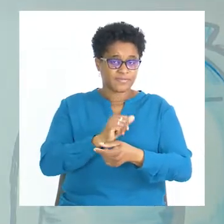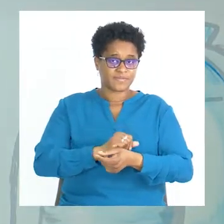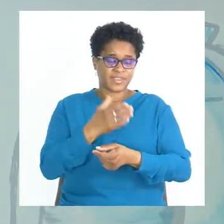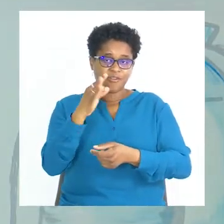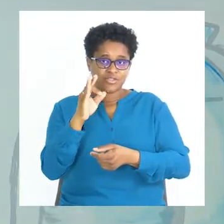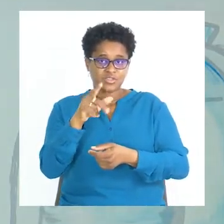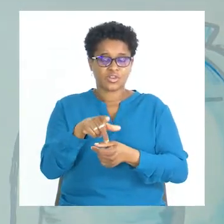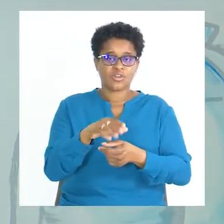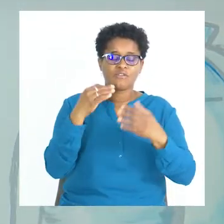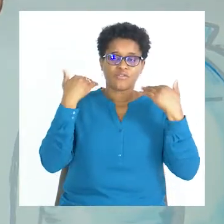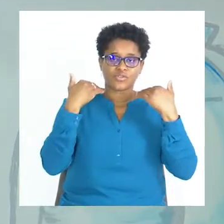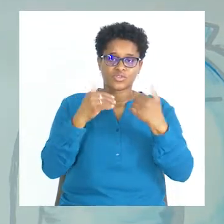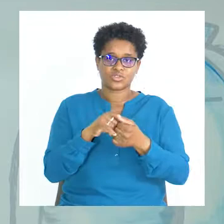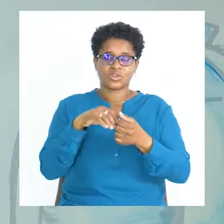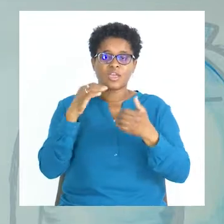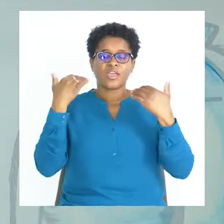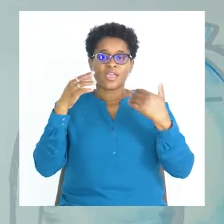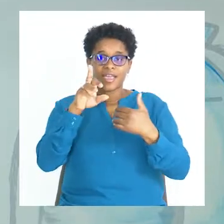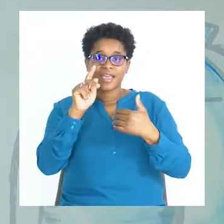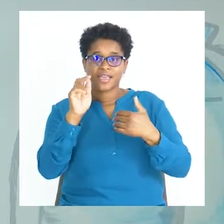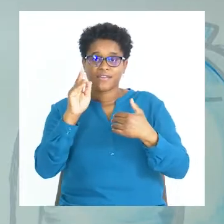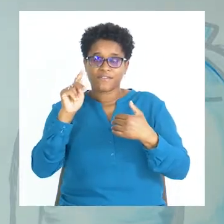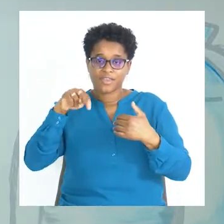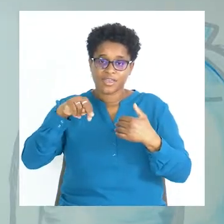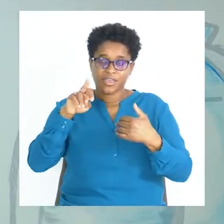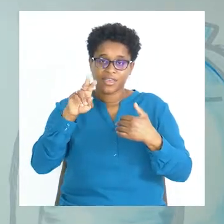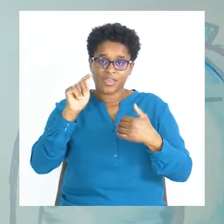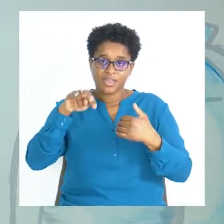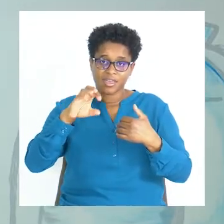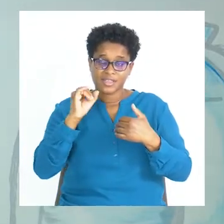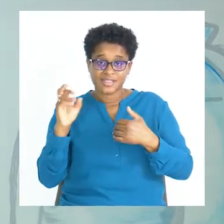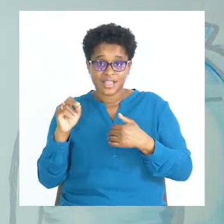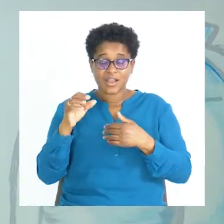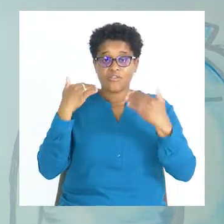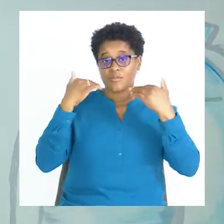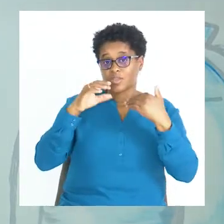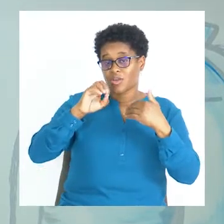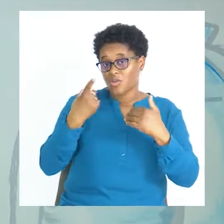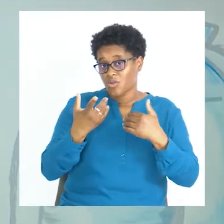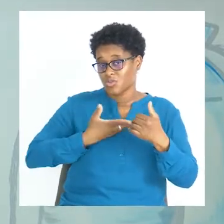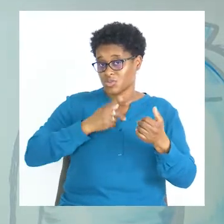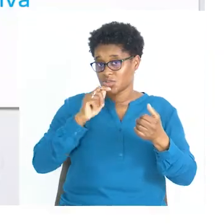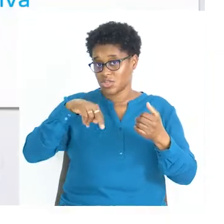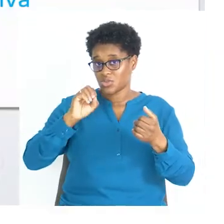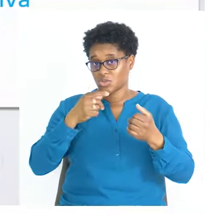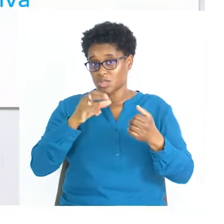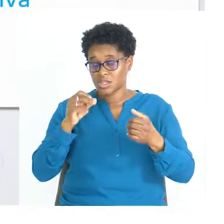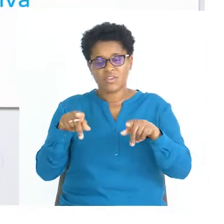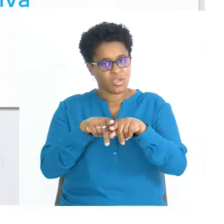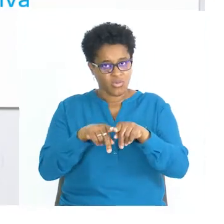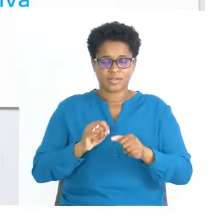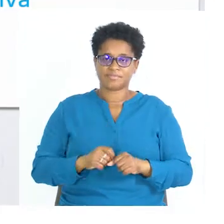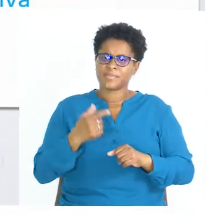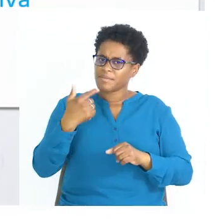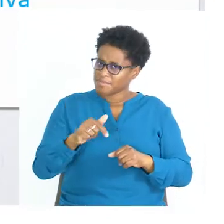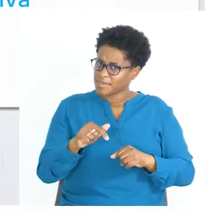tens aqui função referencial ou informativa, ou também se ouvires função donativa ou denotativa, está igual. Tens aqui